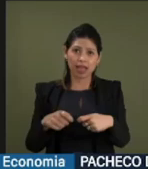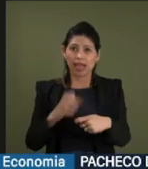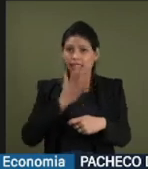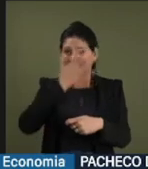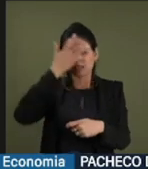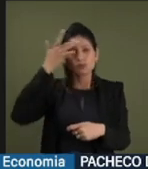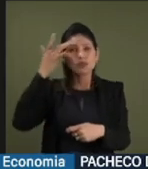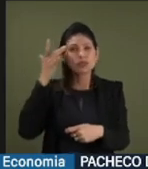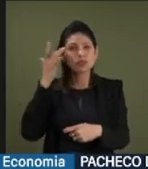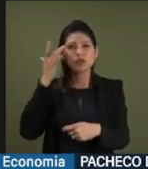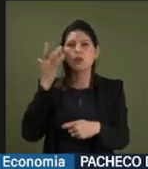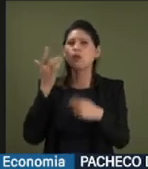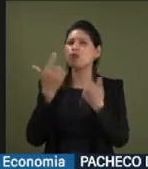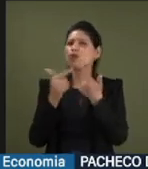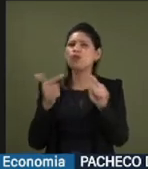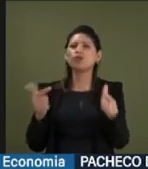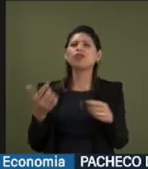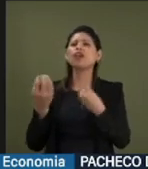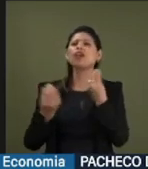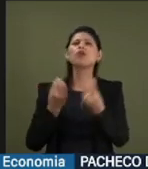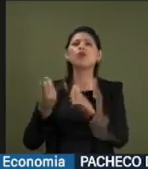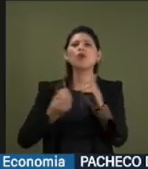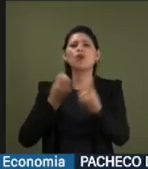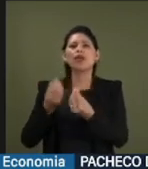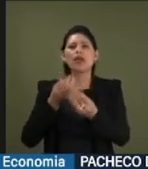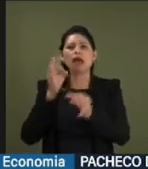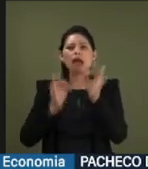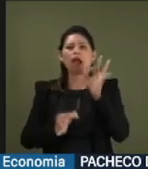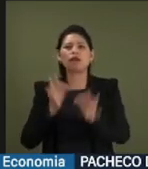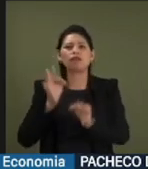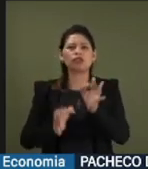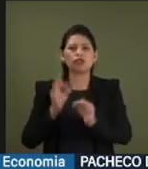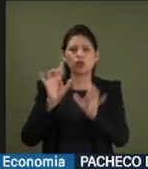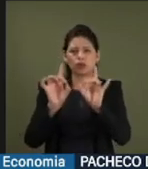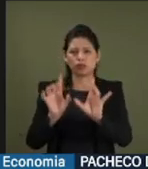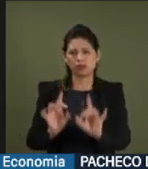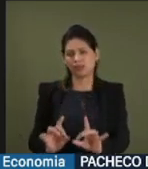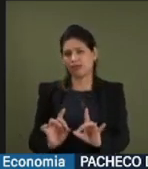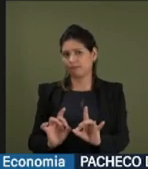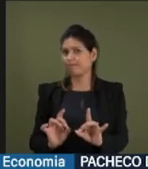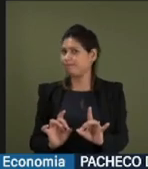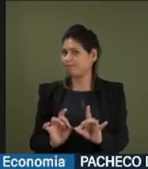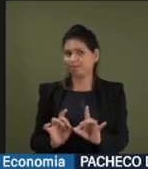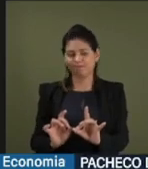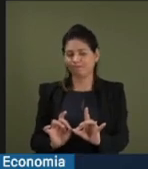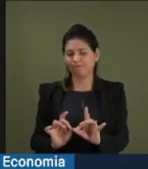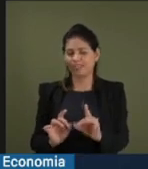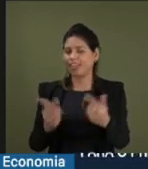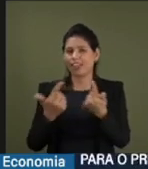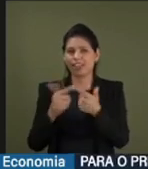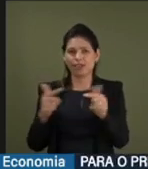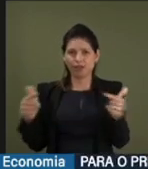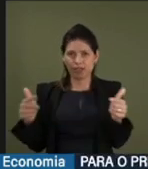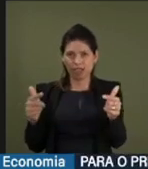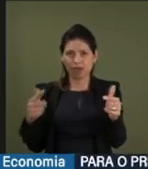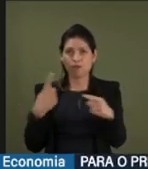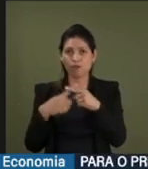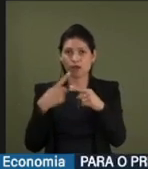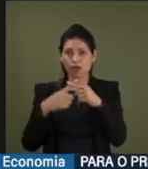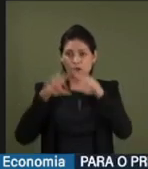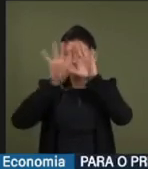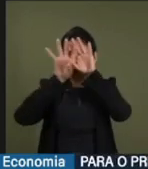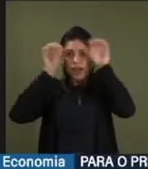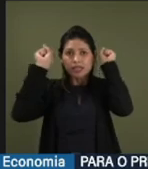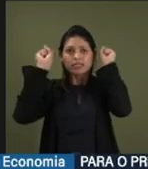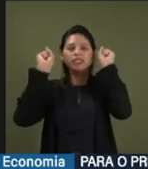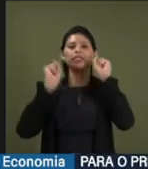pessoas não têm foro privilegiado. O STF, além de querer ampliar o foro para deixar